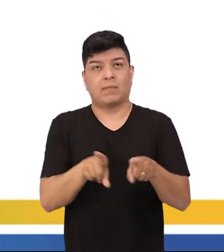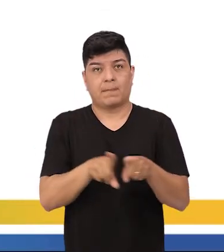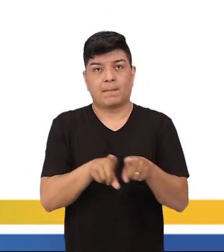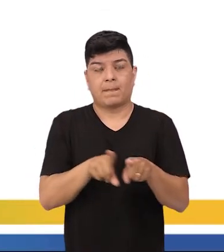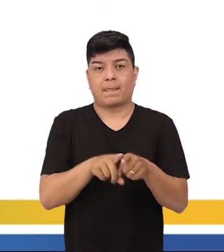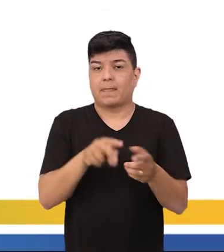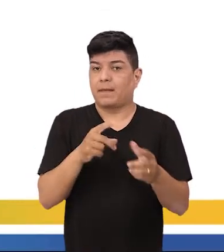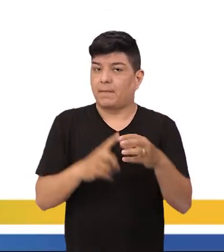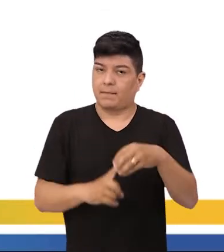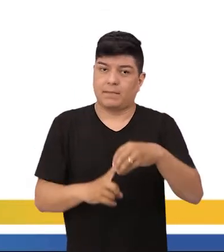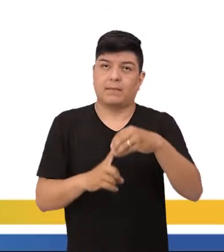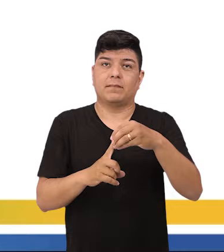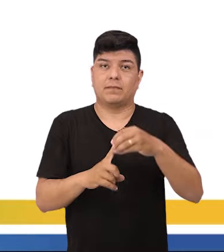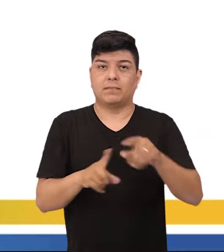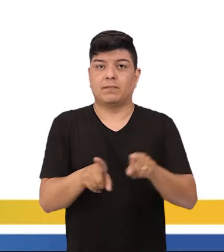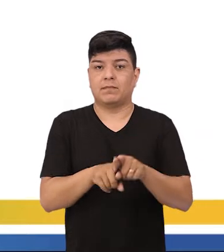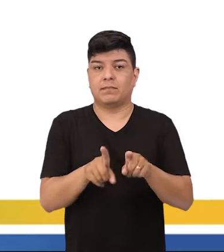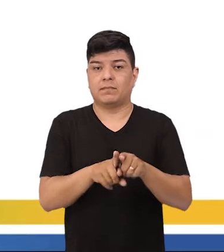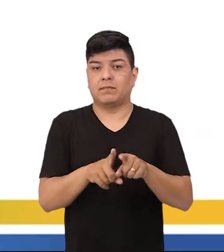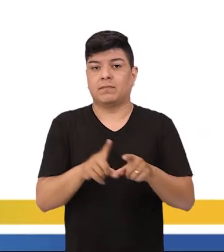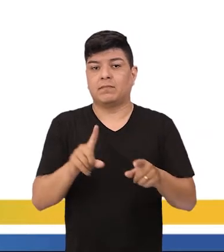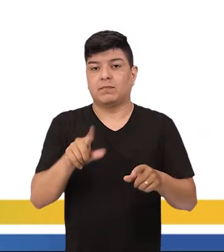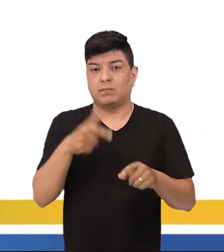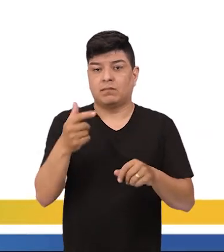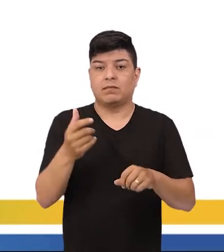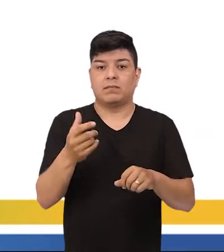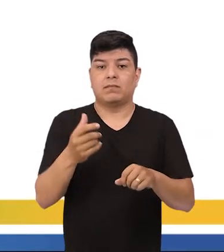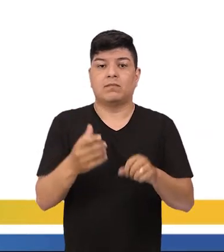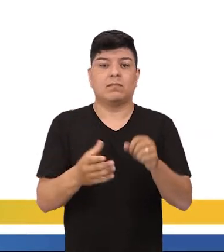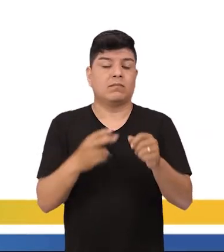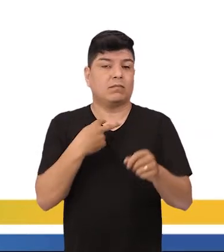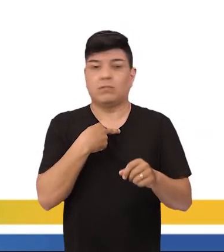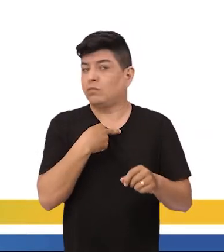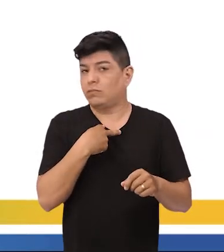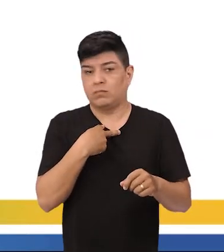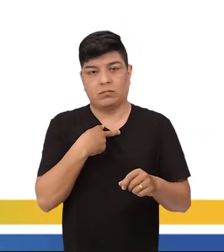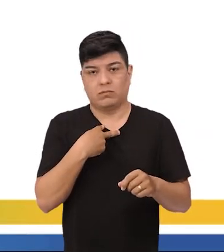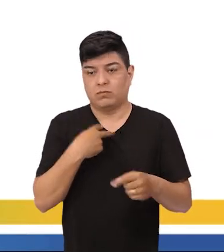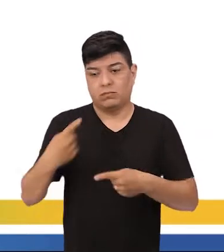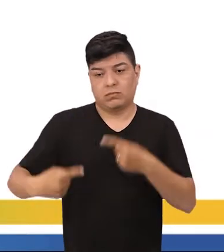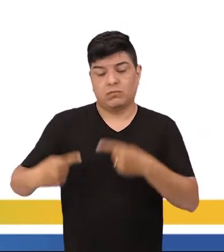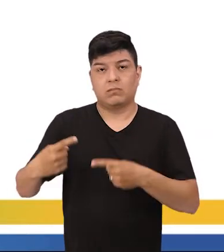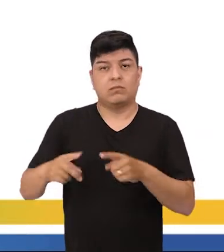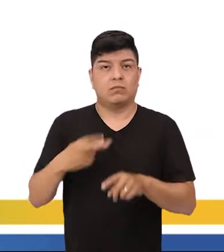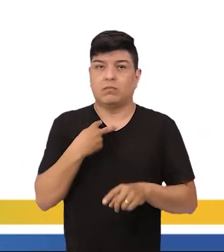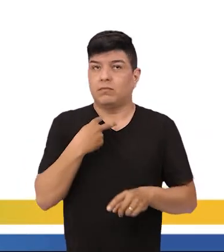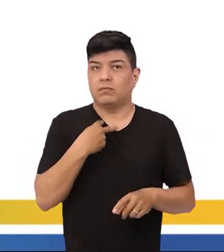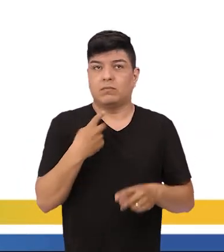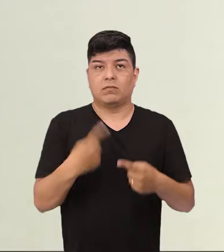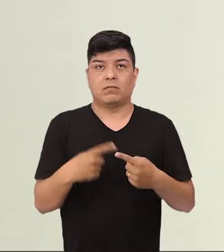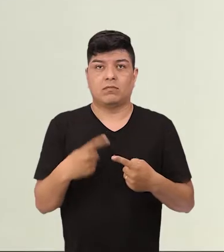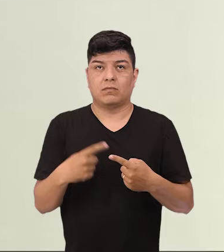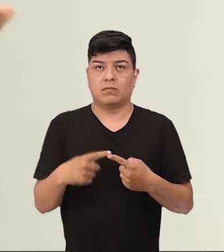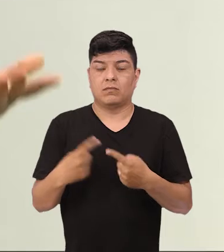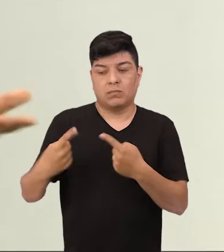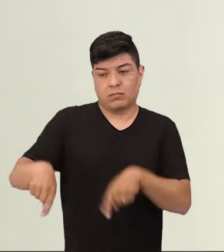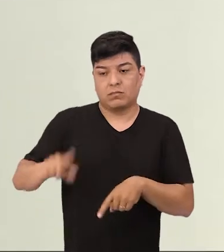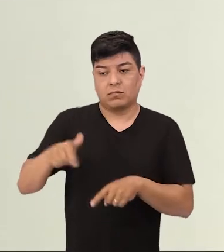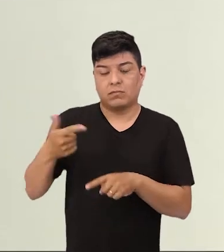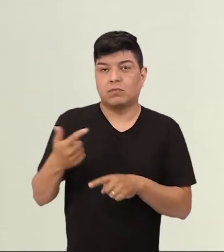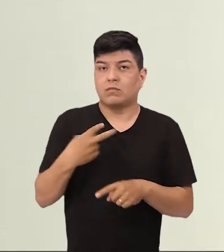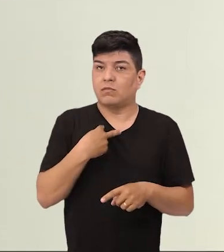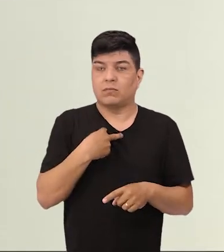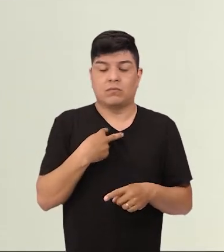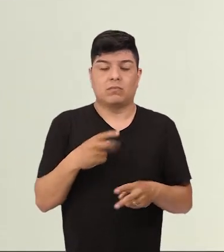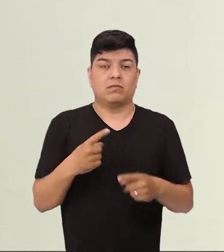preços fixados, e a colônia não podia concorrer com a metrópole, né? Mesmo querendo vender as matérias-primas para outra nação, eles